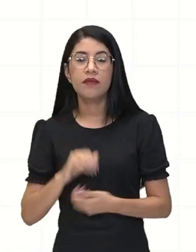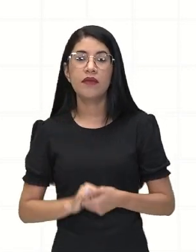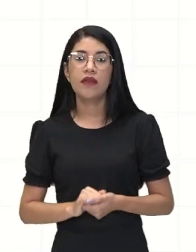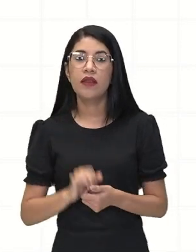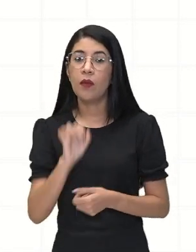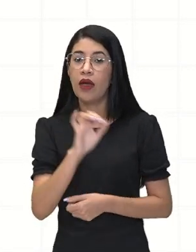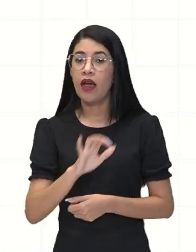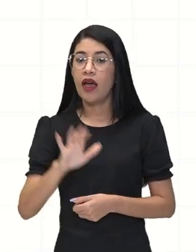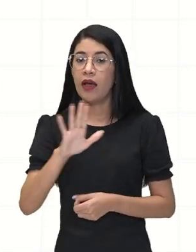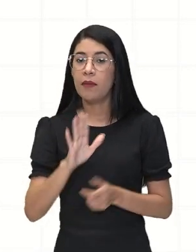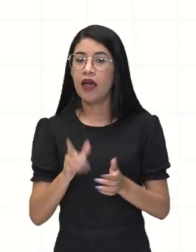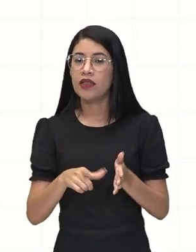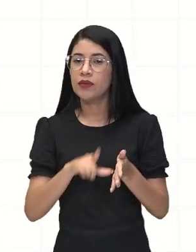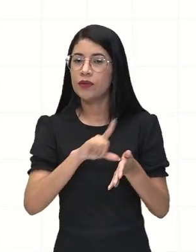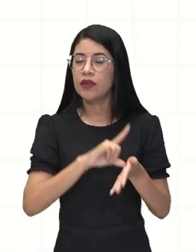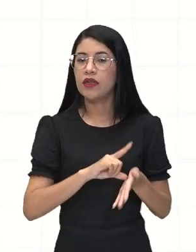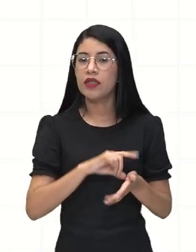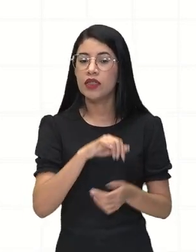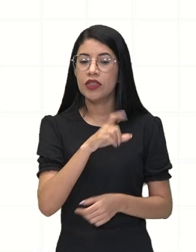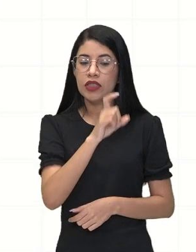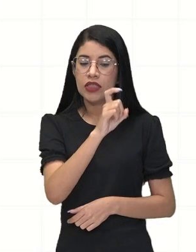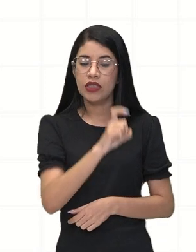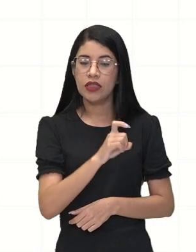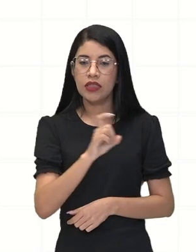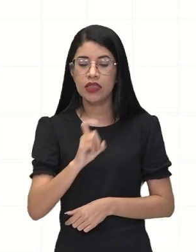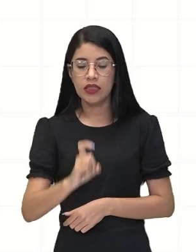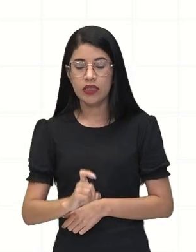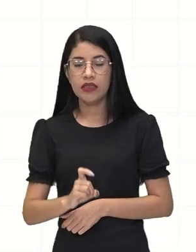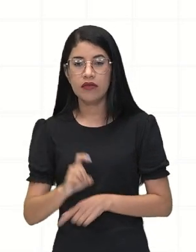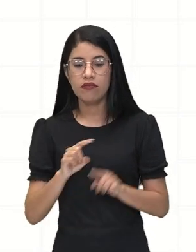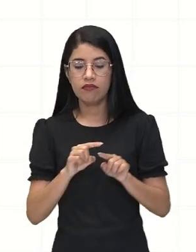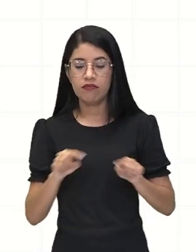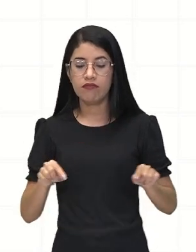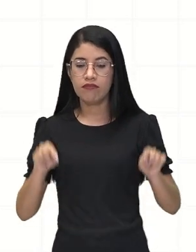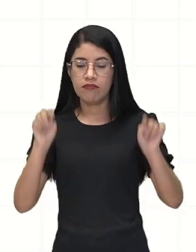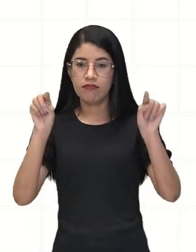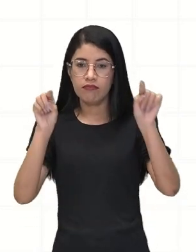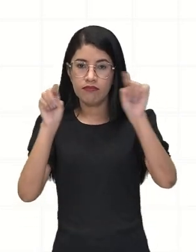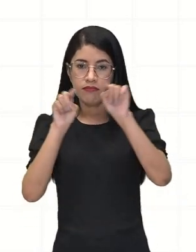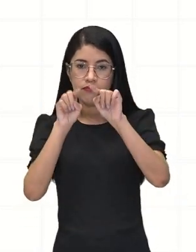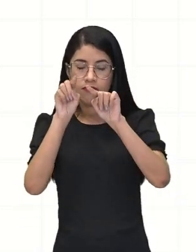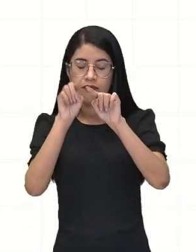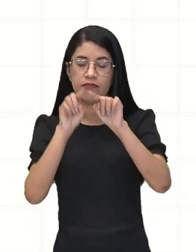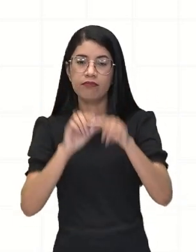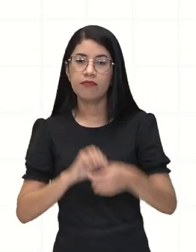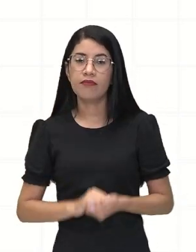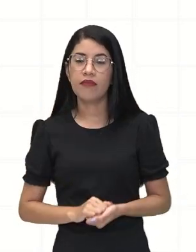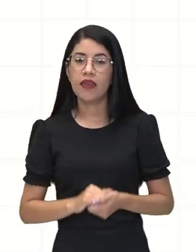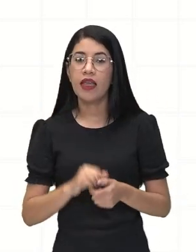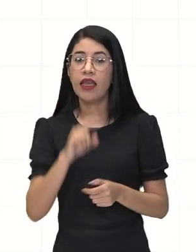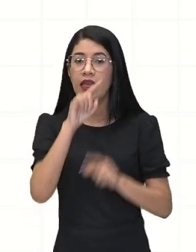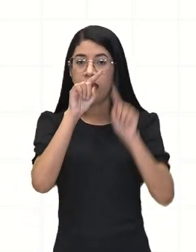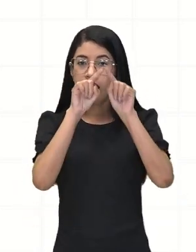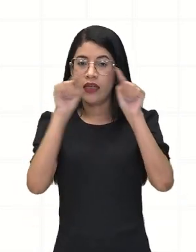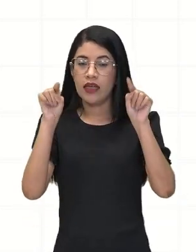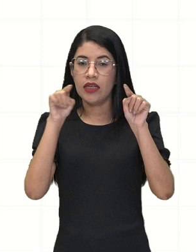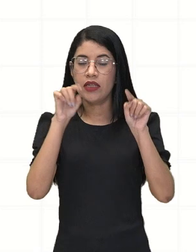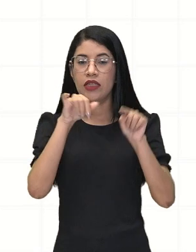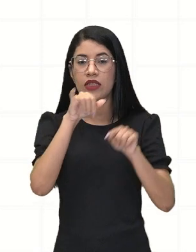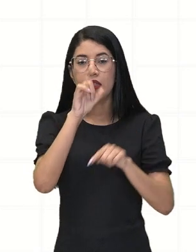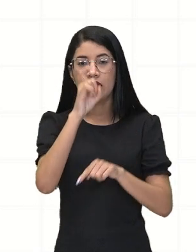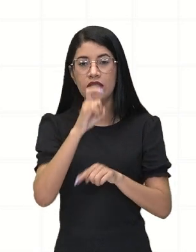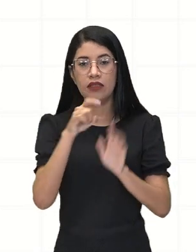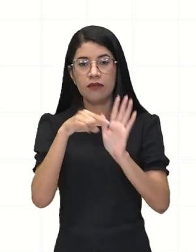figura, né? De lado x e x, né? Esse tamanho aqui vai ficar x menos y, e esse tamanho aqui